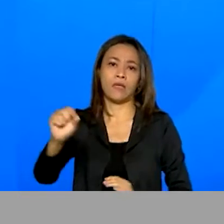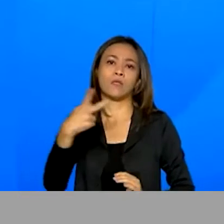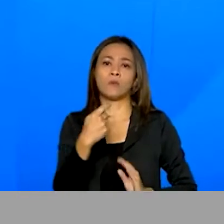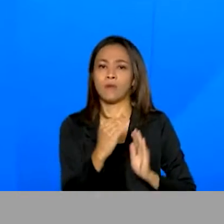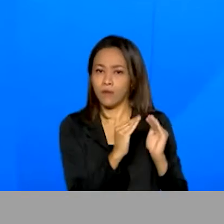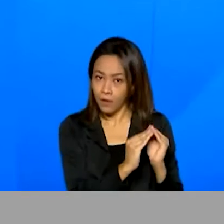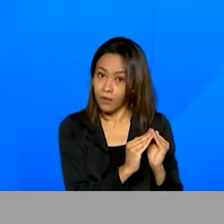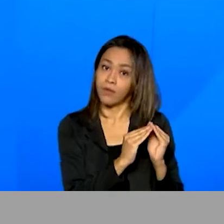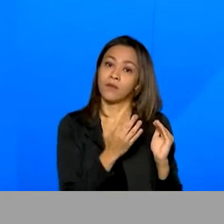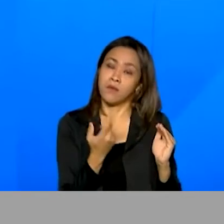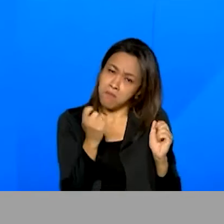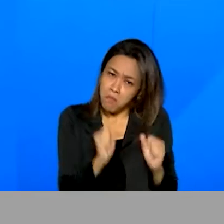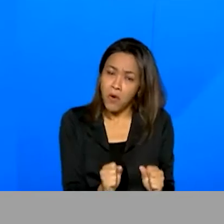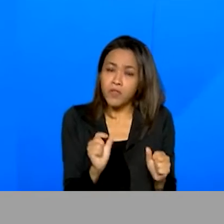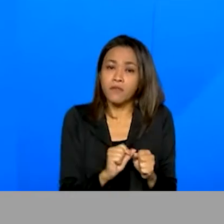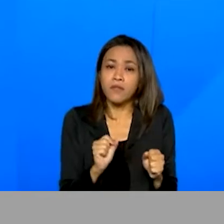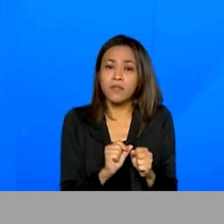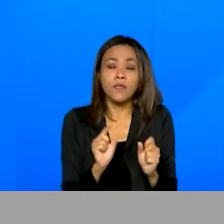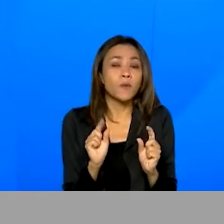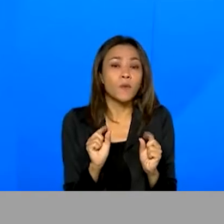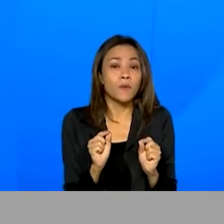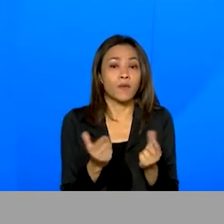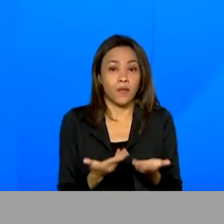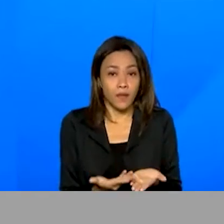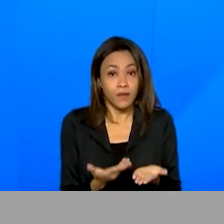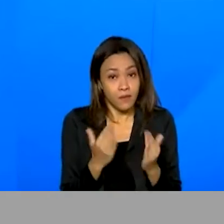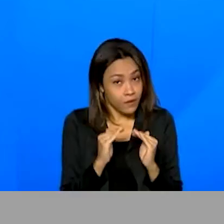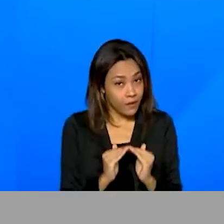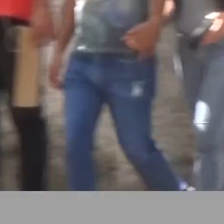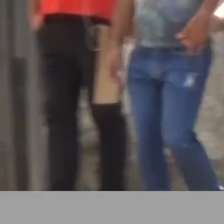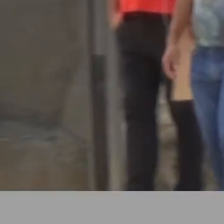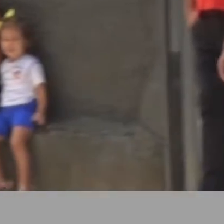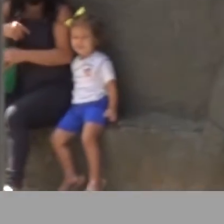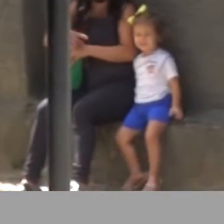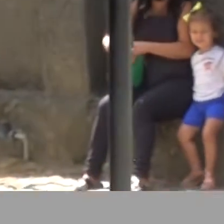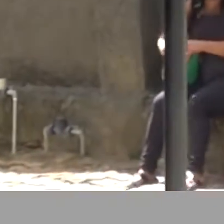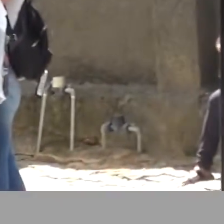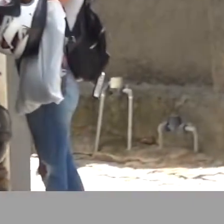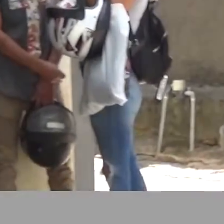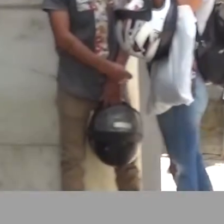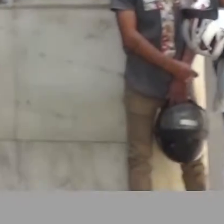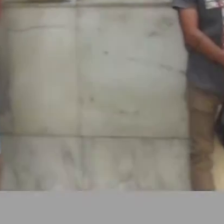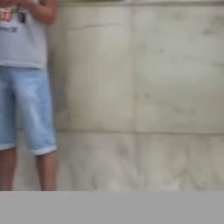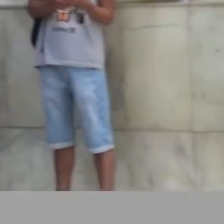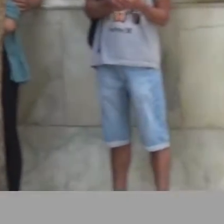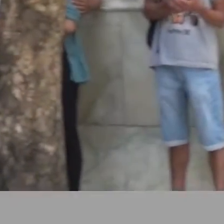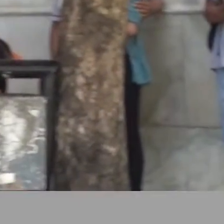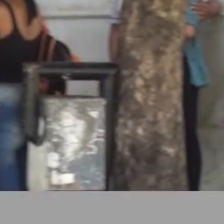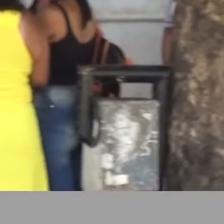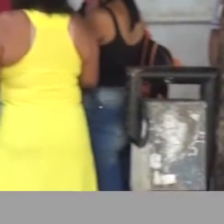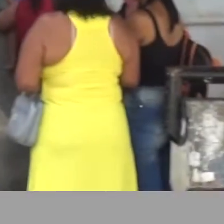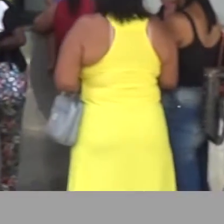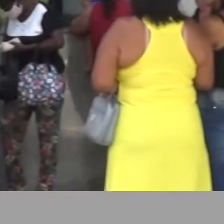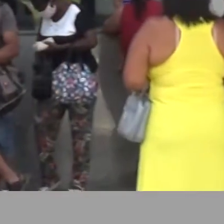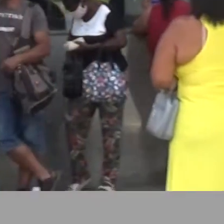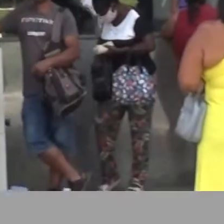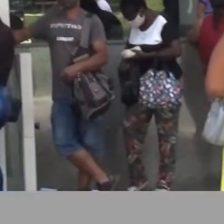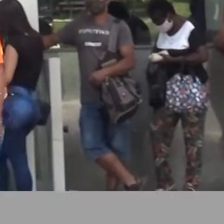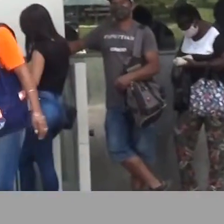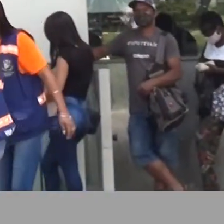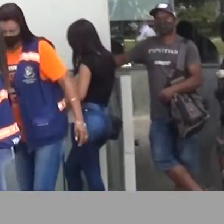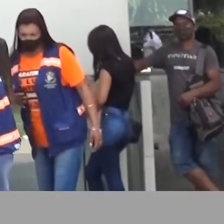agências elas podem realizar esse consumo de casa o eu já pago em quatro parcelas